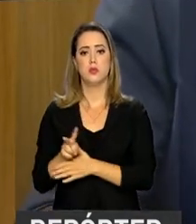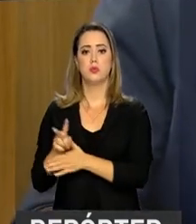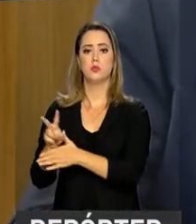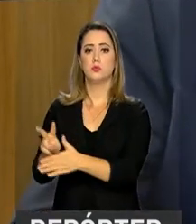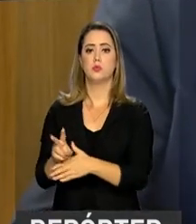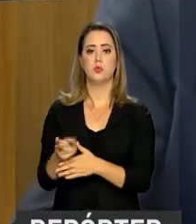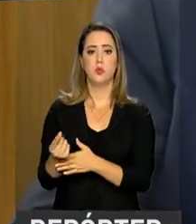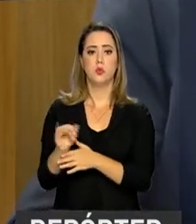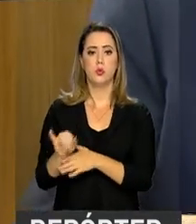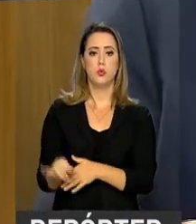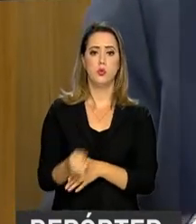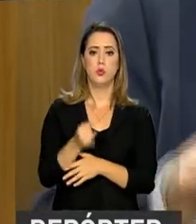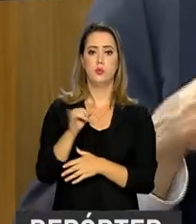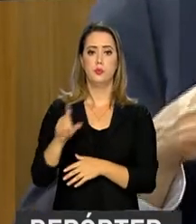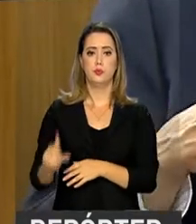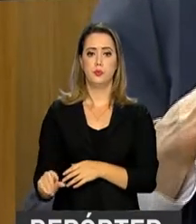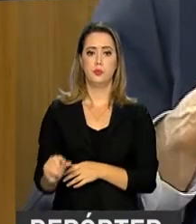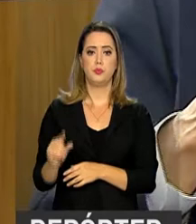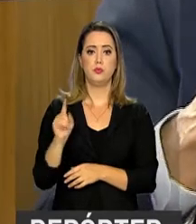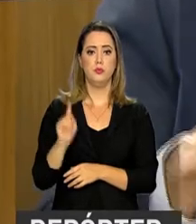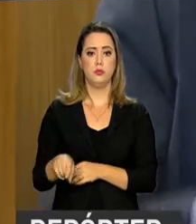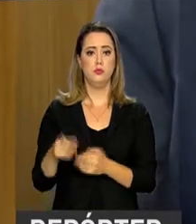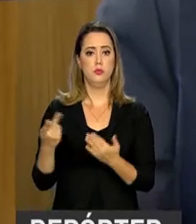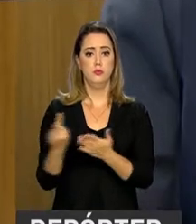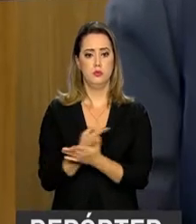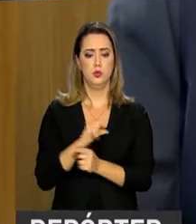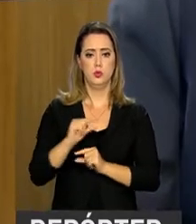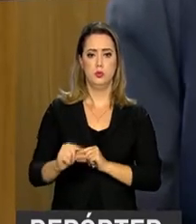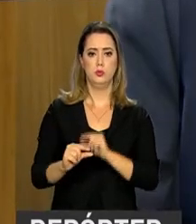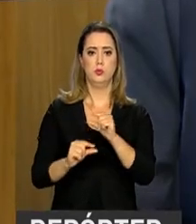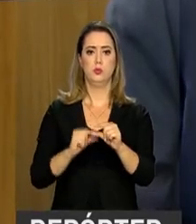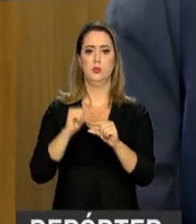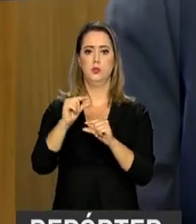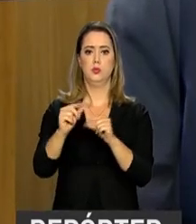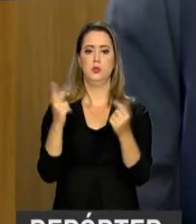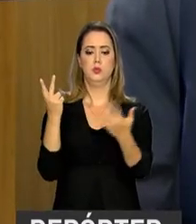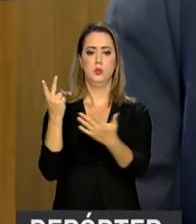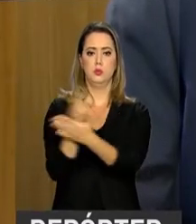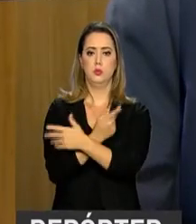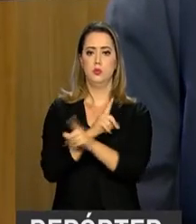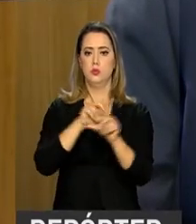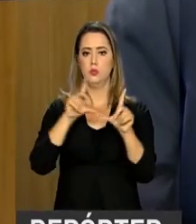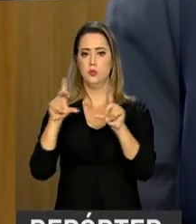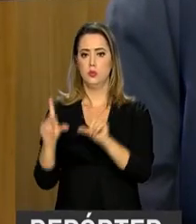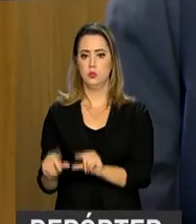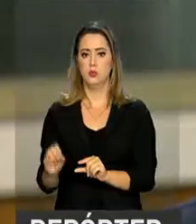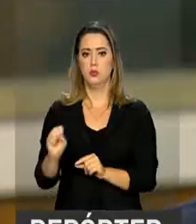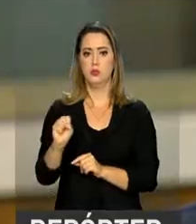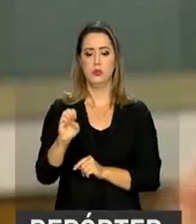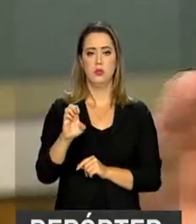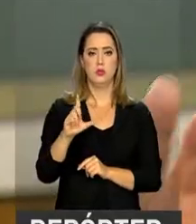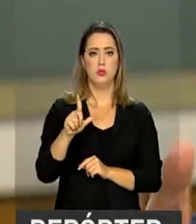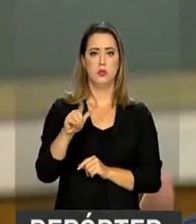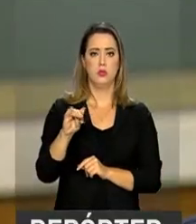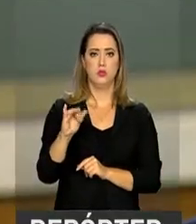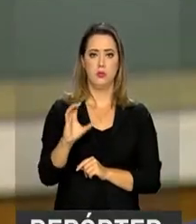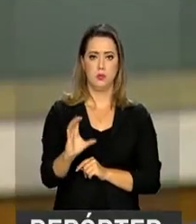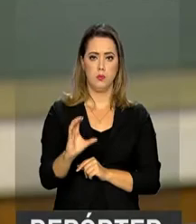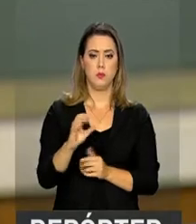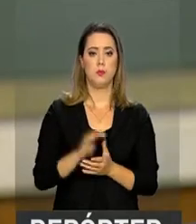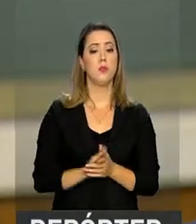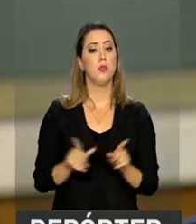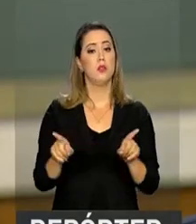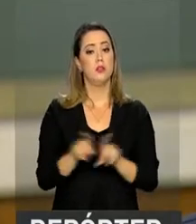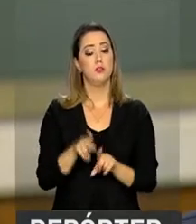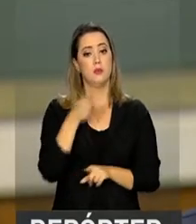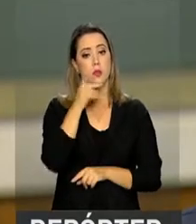menores é o que está aos poucos acontecendo com a queda da selic meirelles falou que a